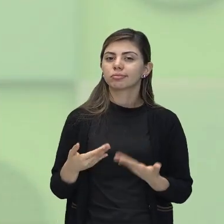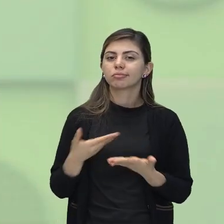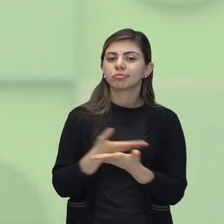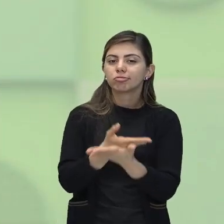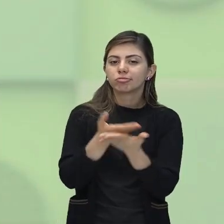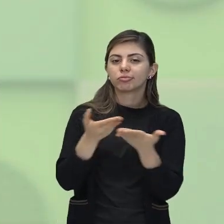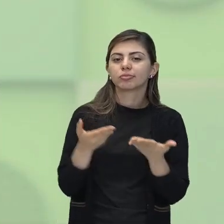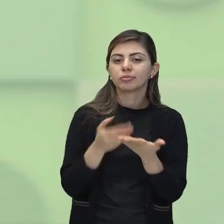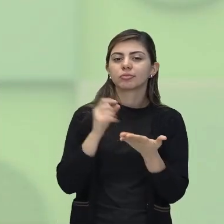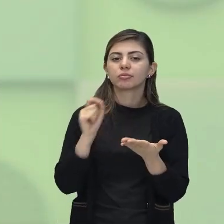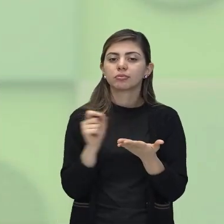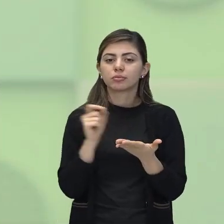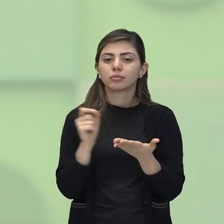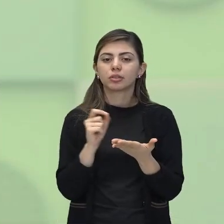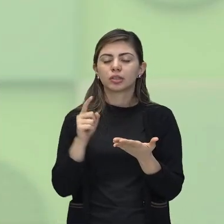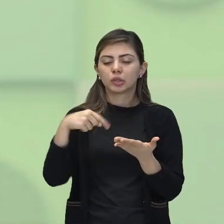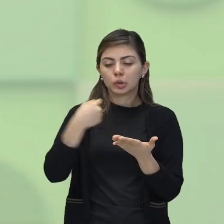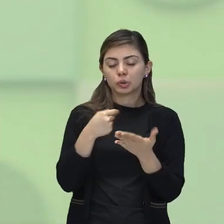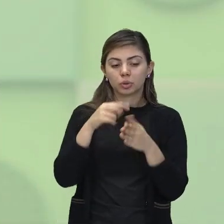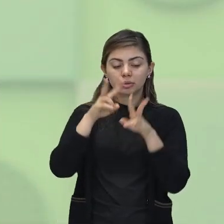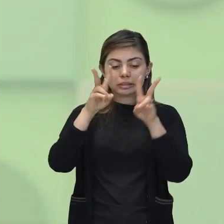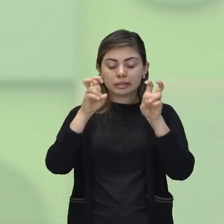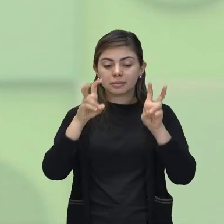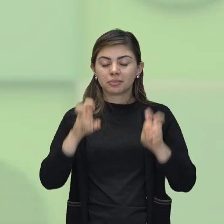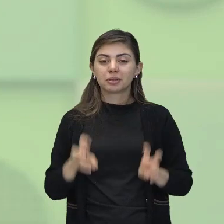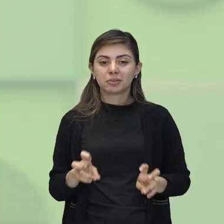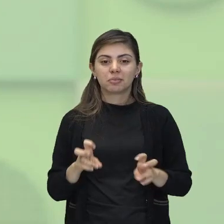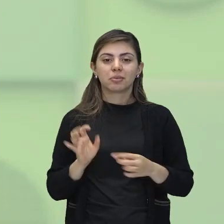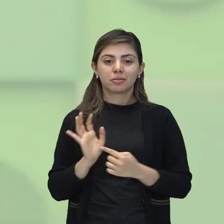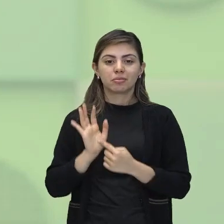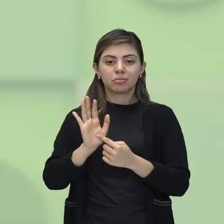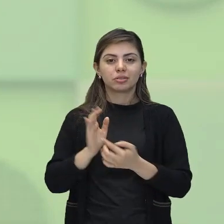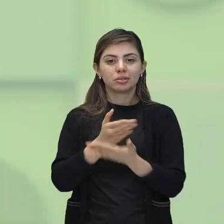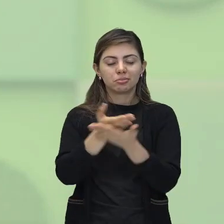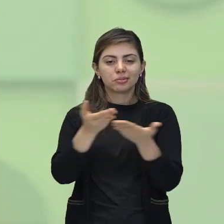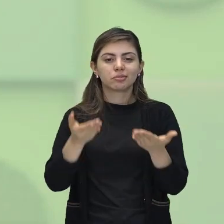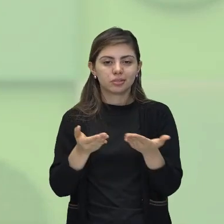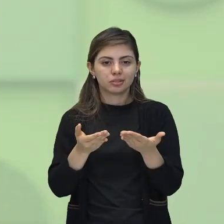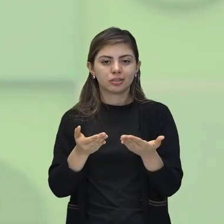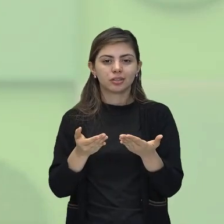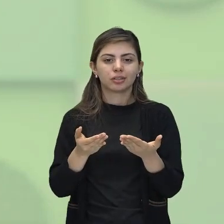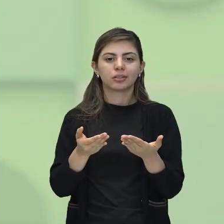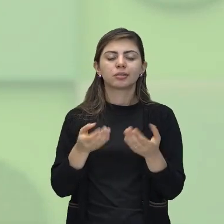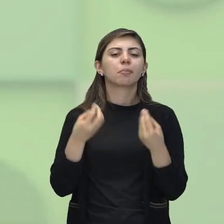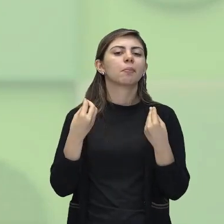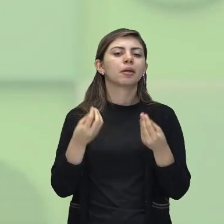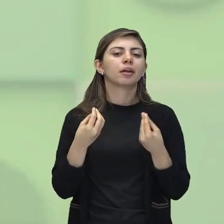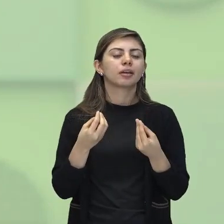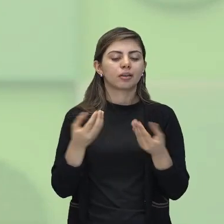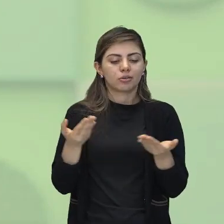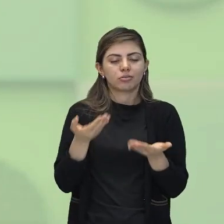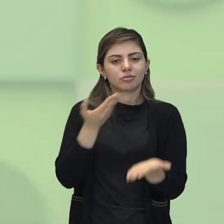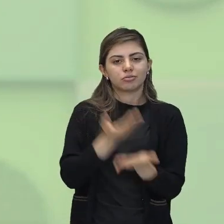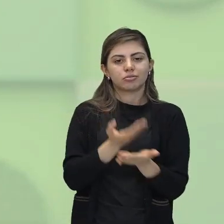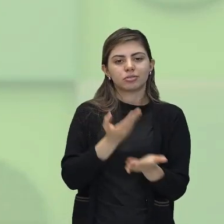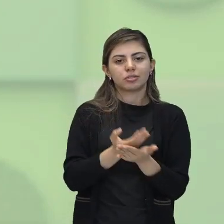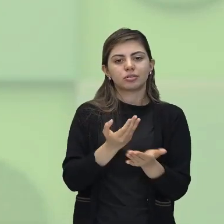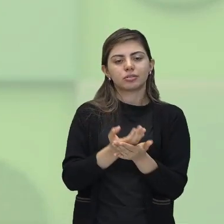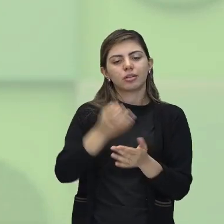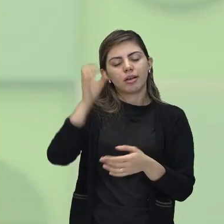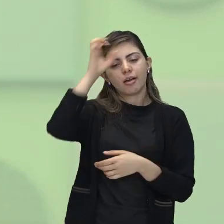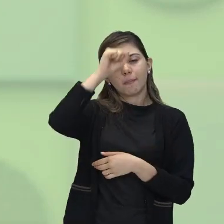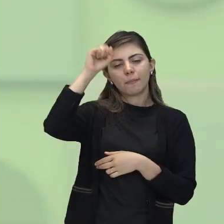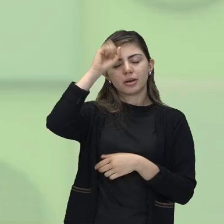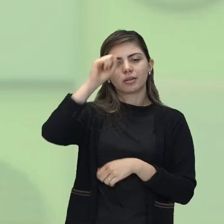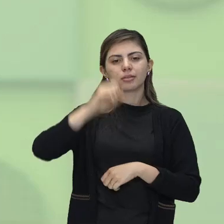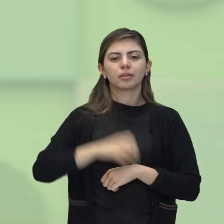que, a partir de todo esse assunto que foi apresentado, né, na nossa aula, nós